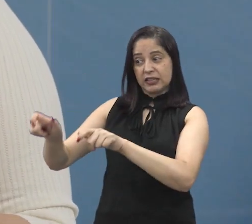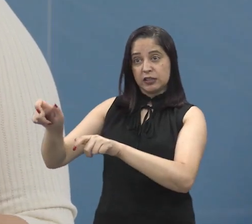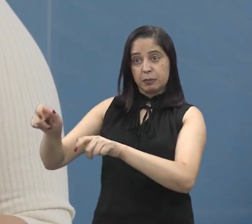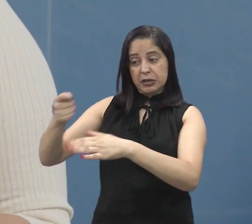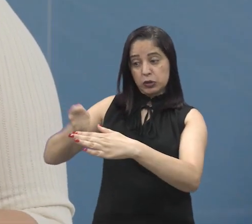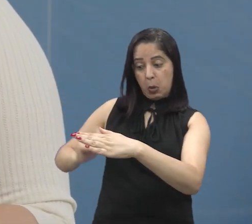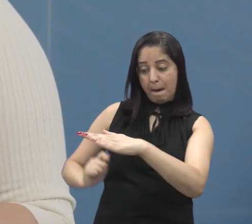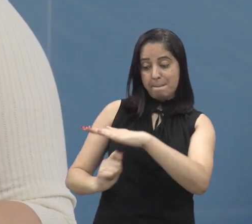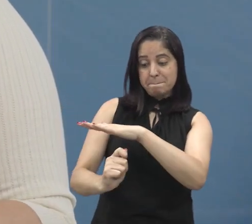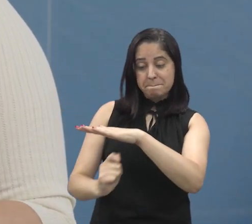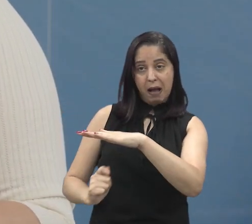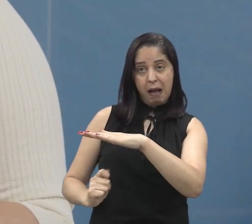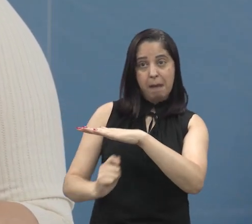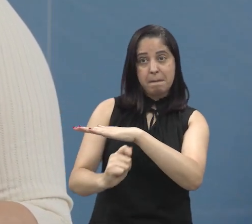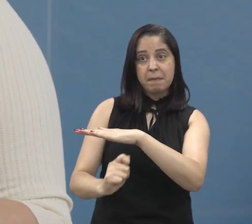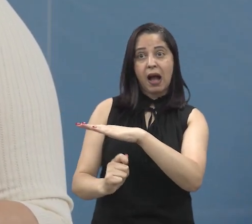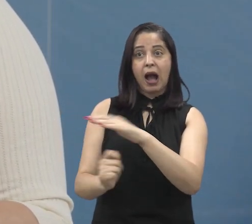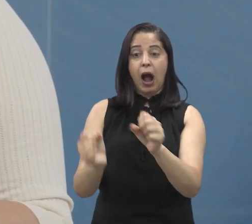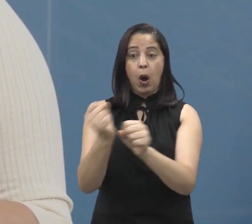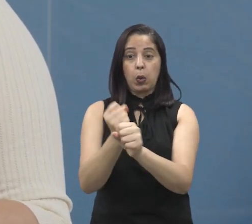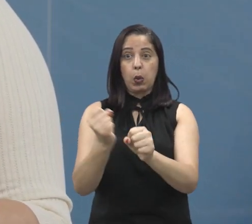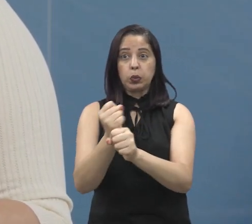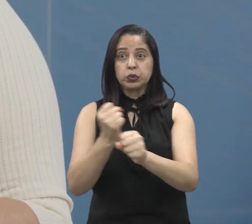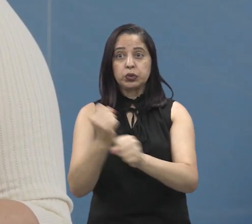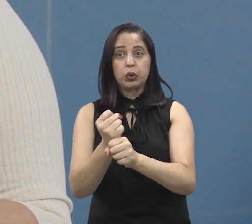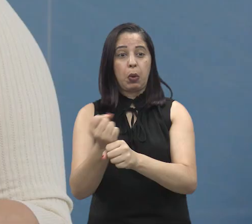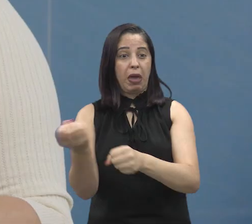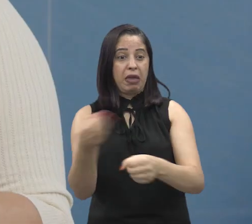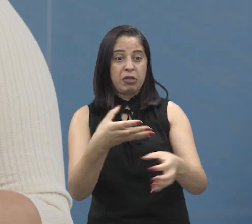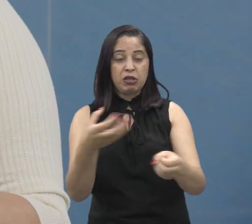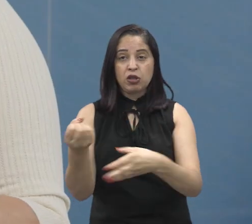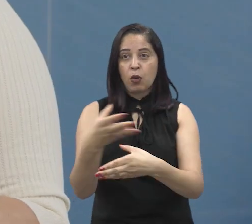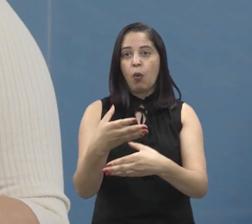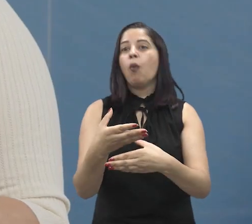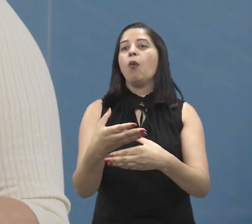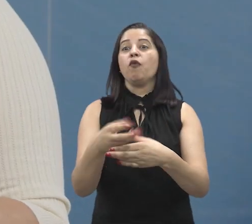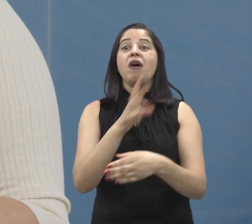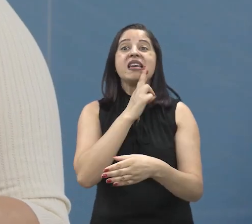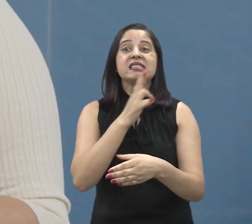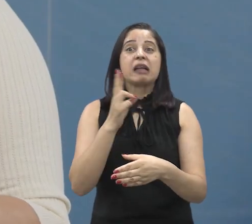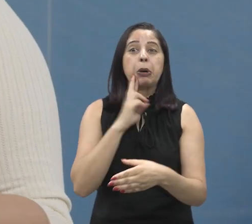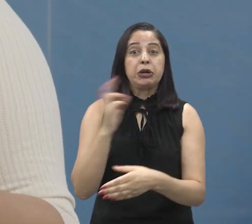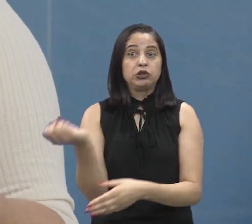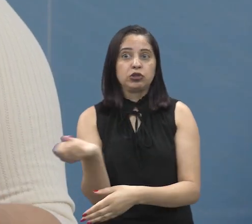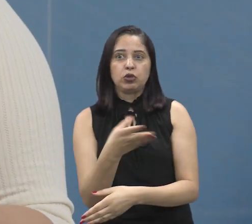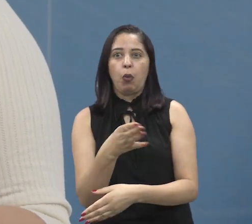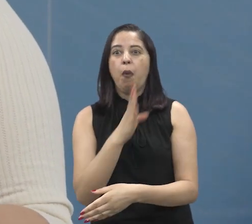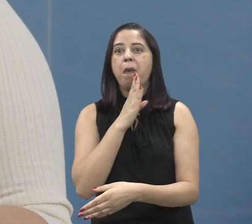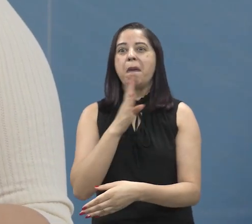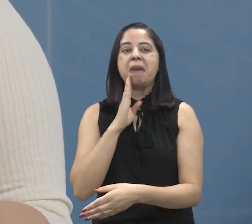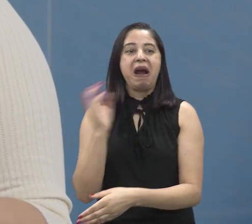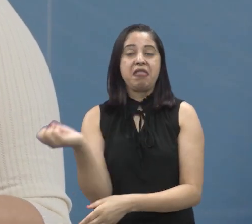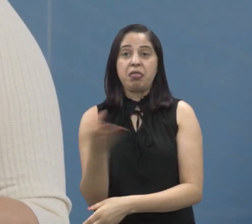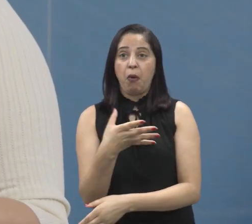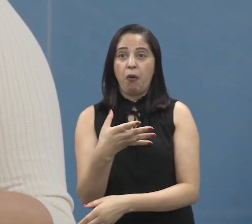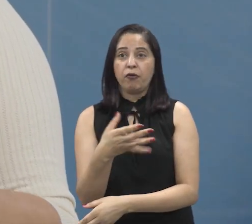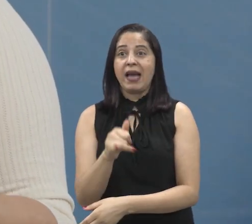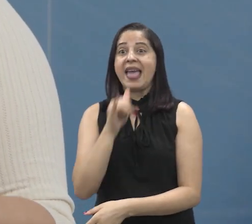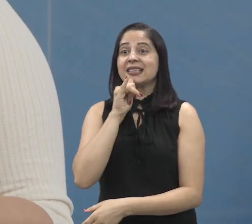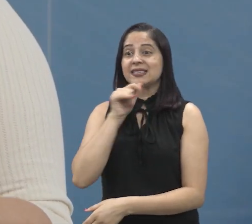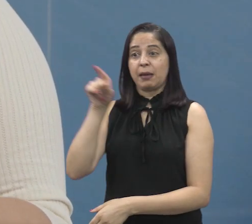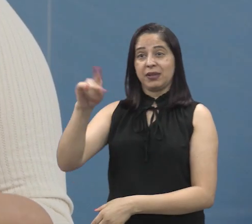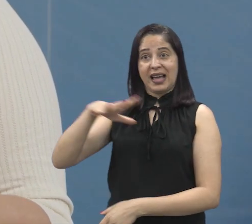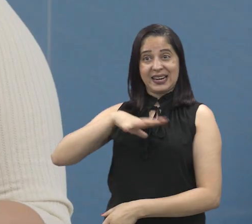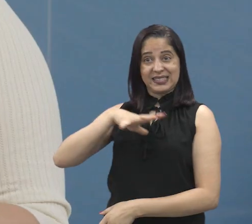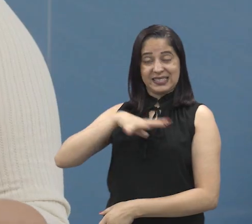de cultura, faz com que São José dos Campos seja uma referência e receba